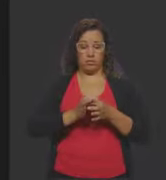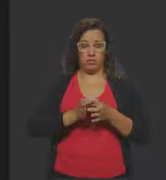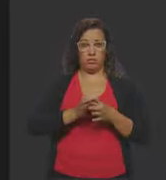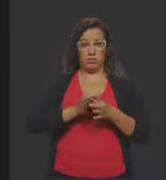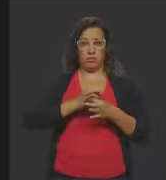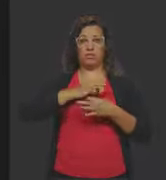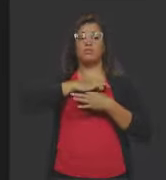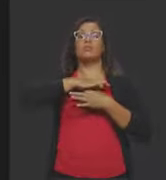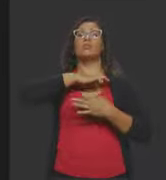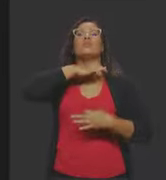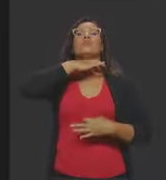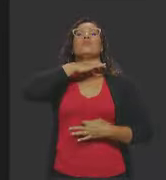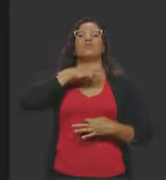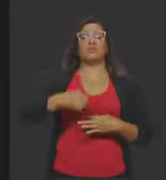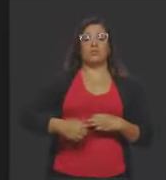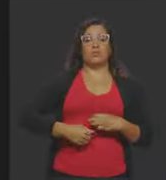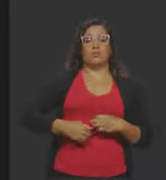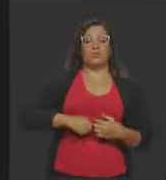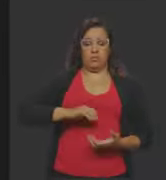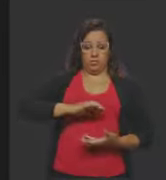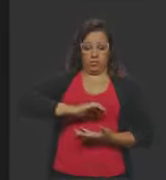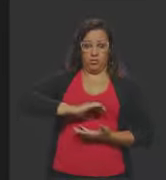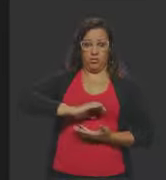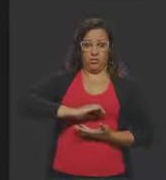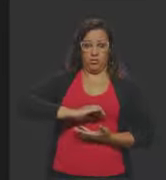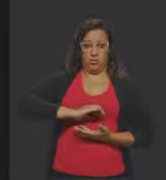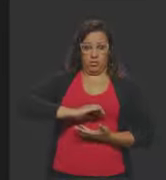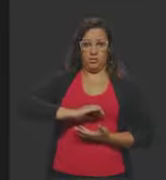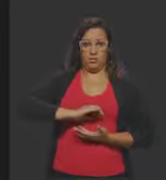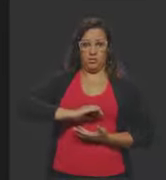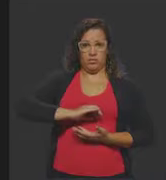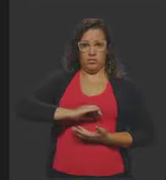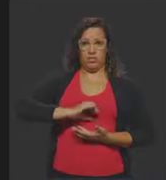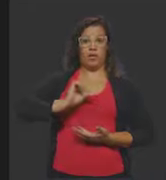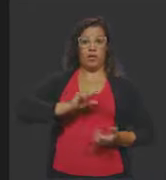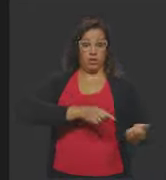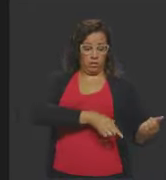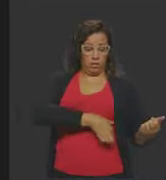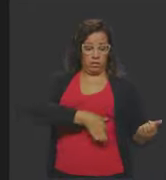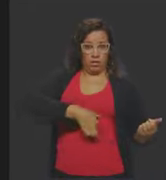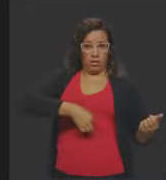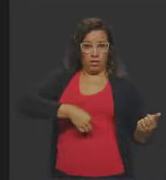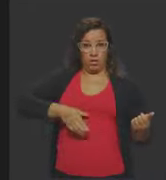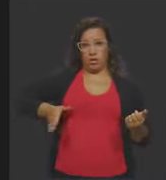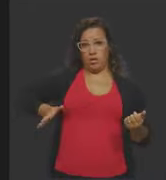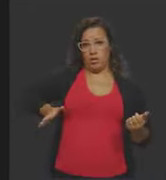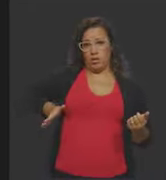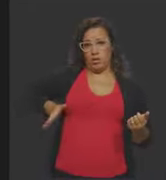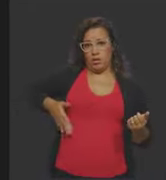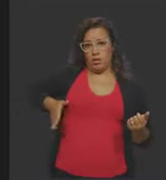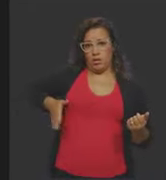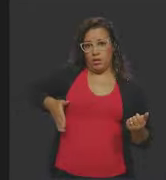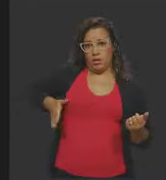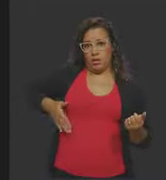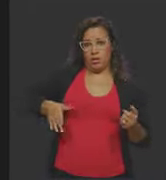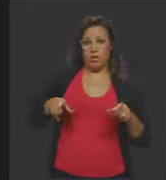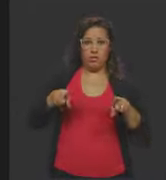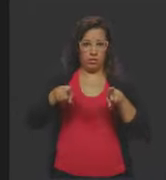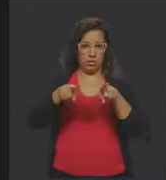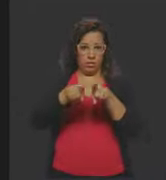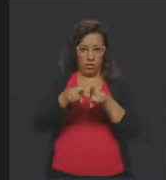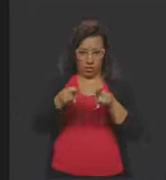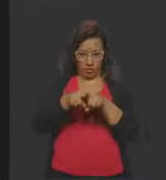com o estômago. Nós temos também pâncreas e fígado. Pâncreas e fígado também vão ser